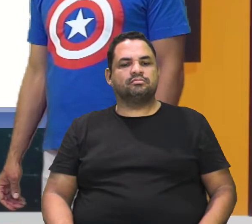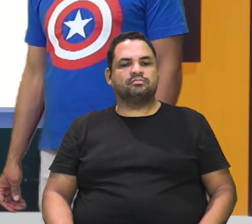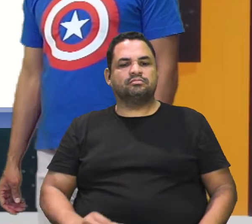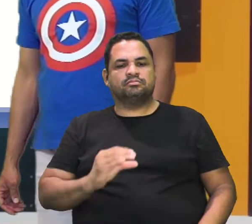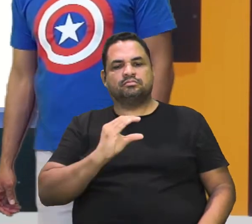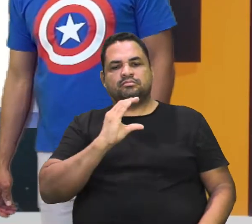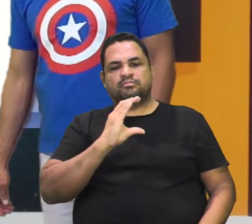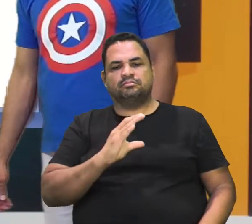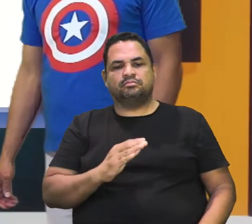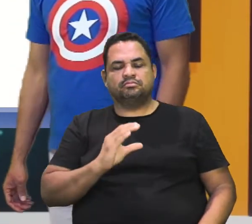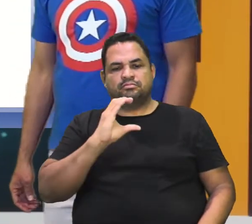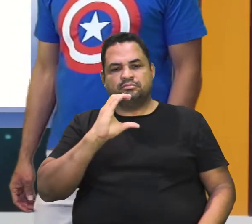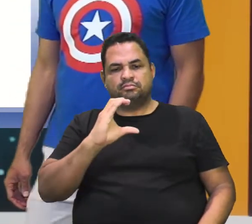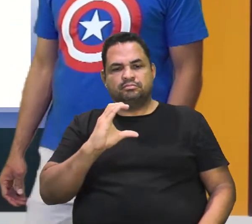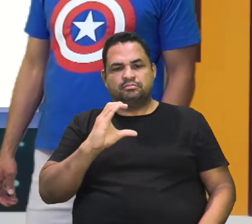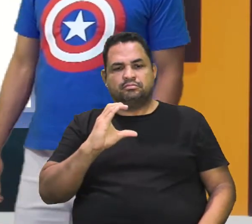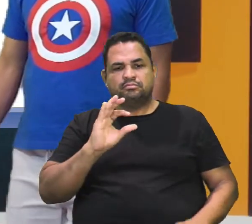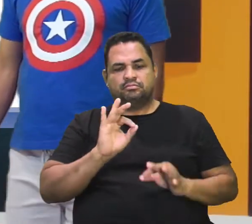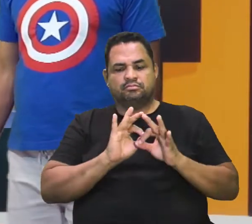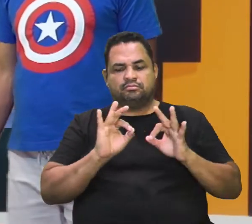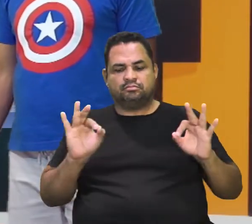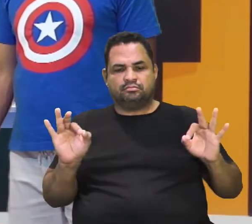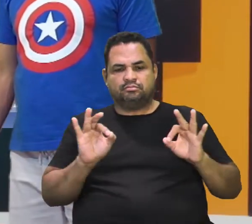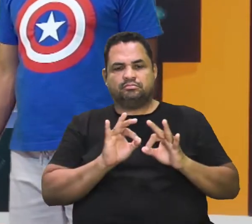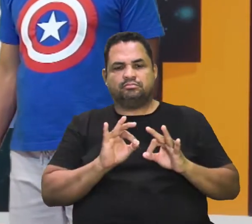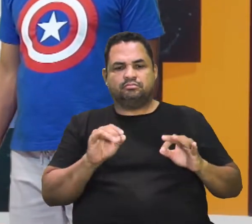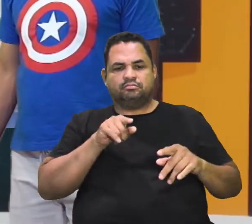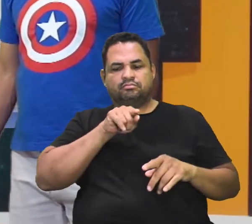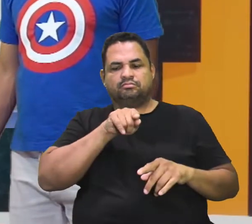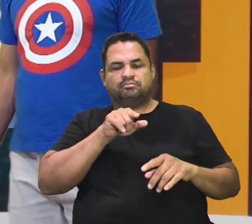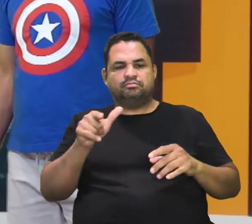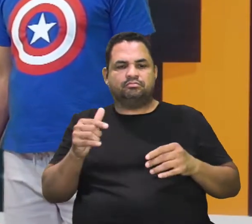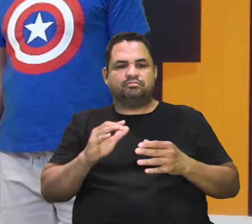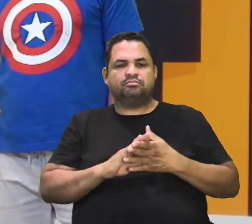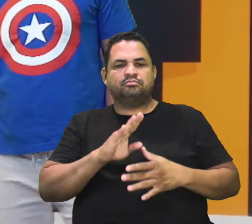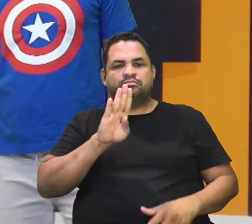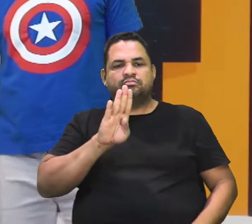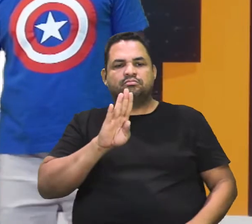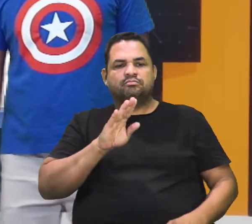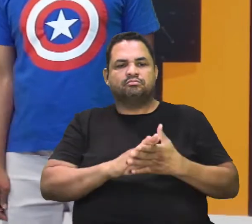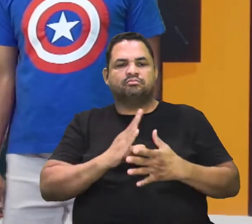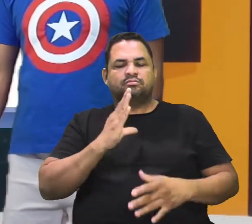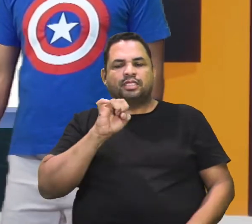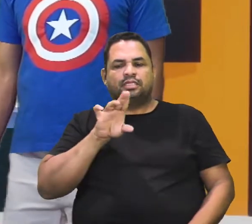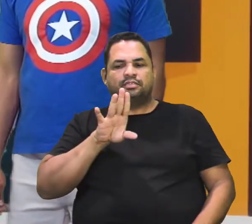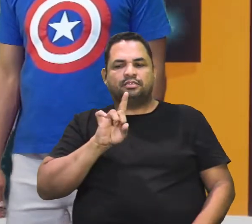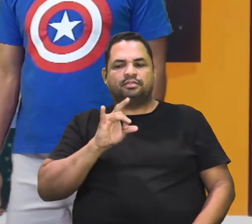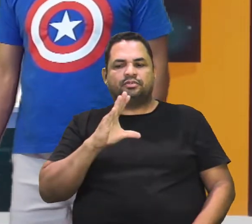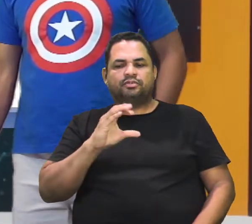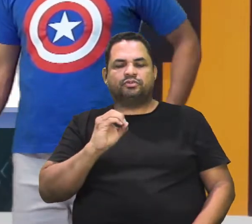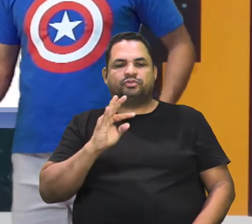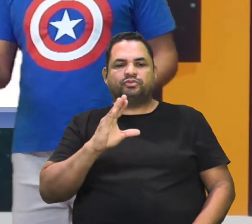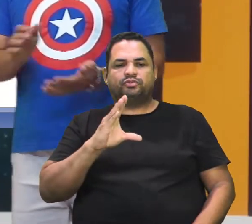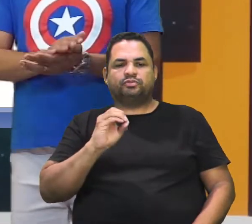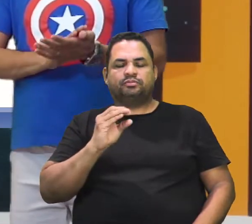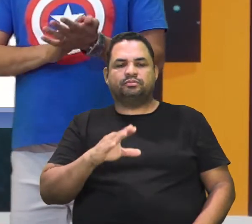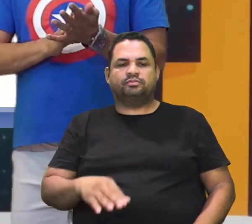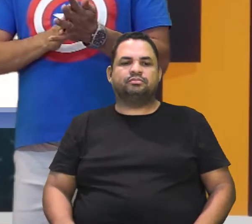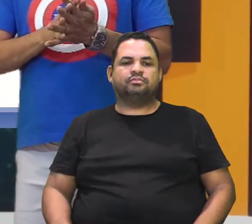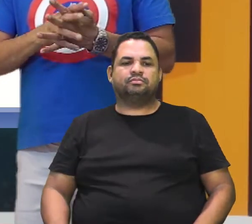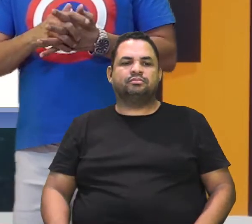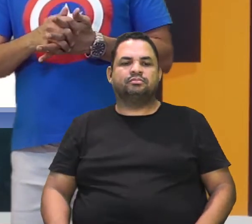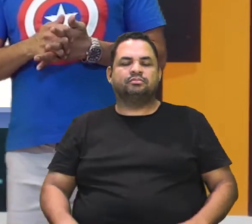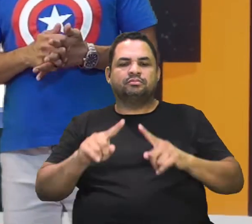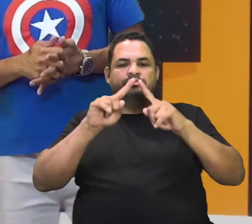Tanto o C, como a minha distância focal aqui, do centro até o foco, quanto o B, vão ser os catetos do meu teorema de Pitágoras, né? Do meu